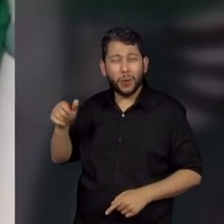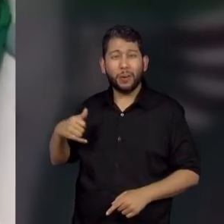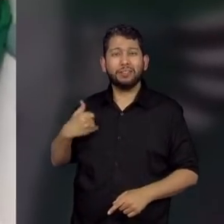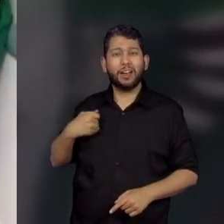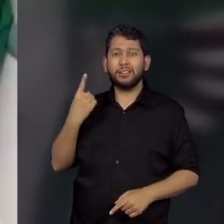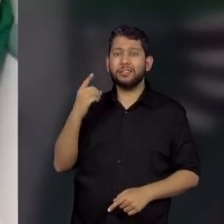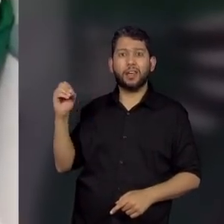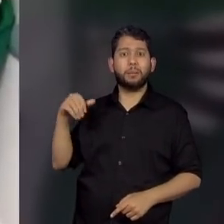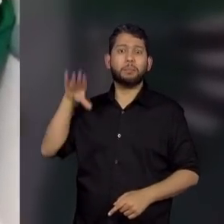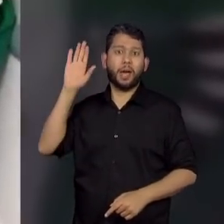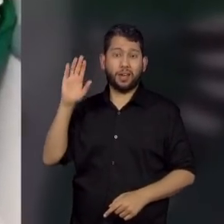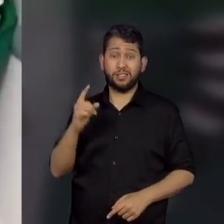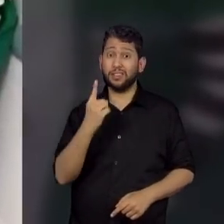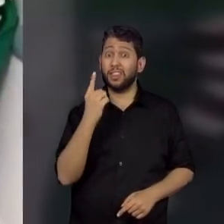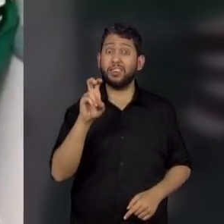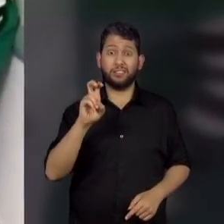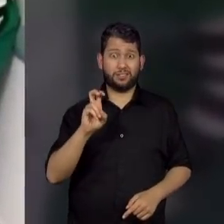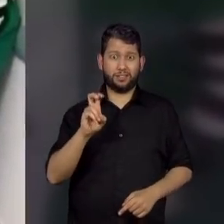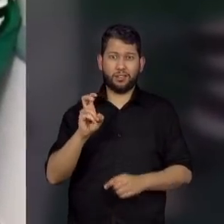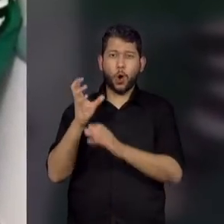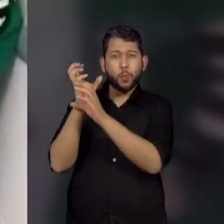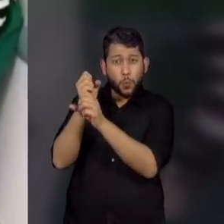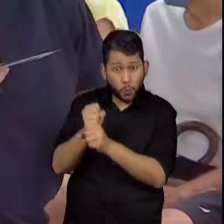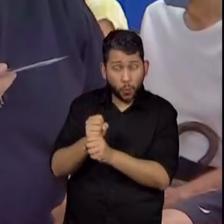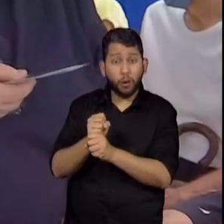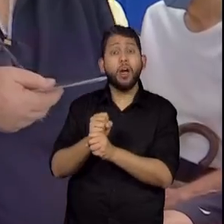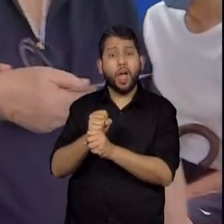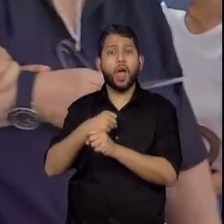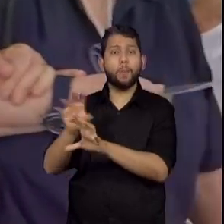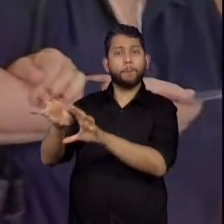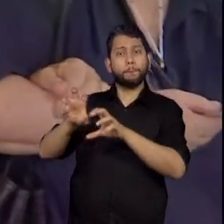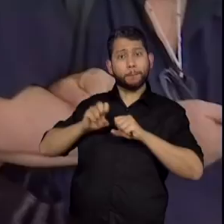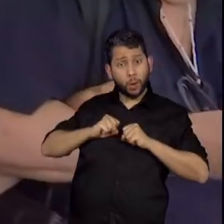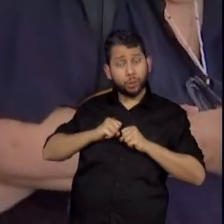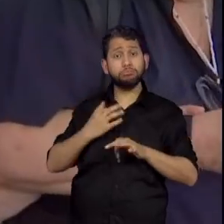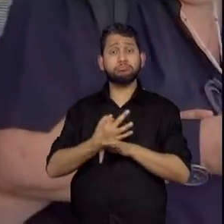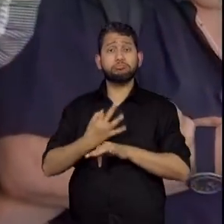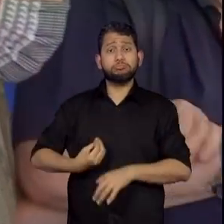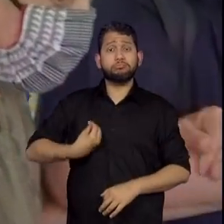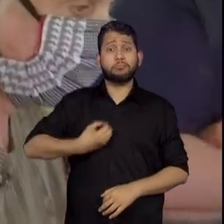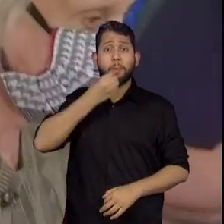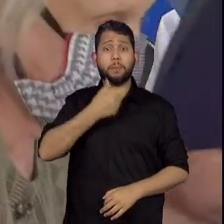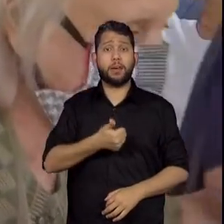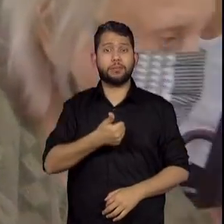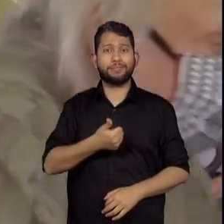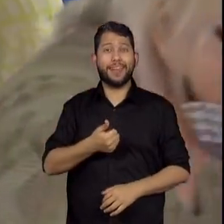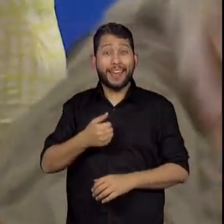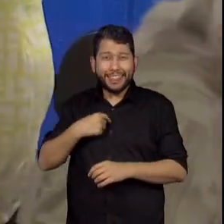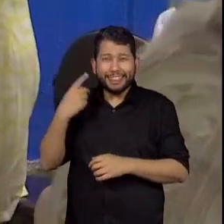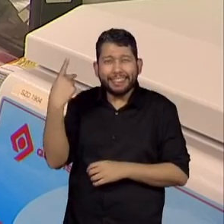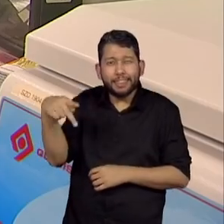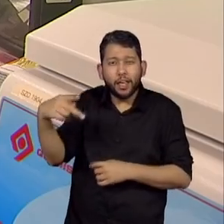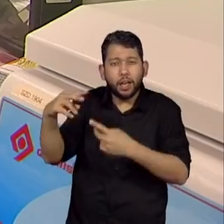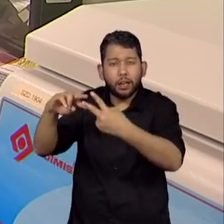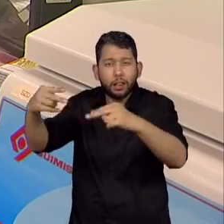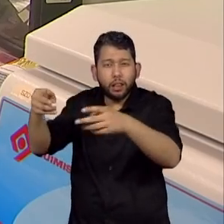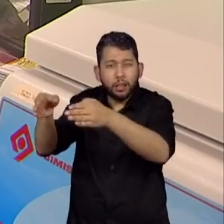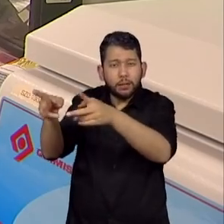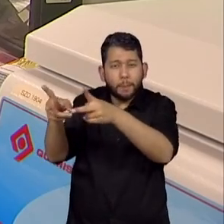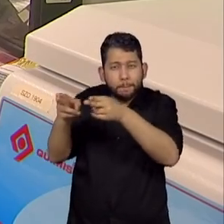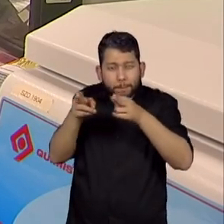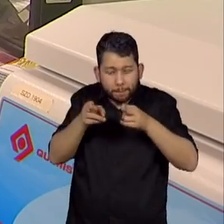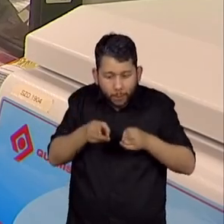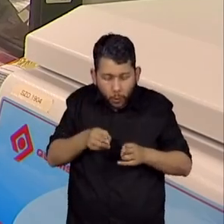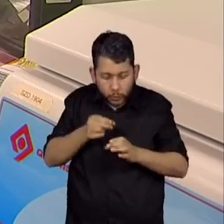Conseguimos já 15 centenários que resistiram à Covid. E no laboratório, nós vamos fazer essas